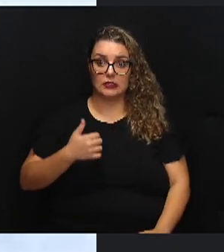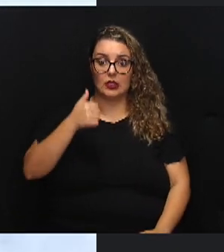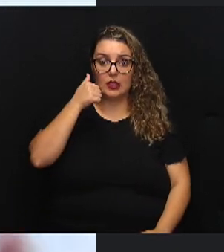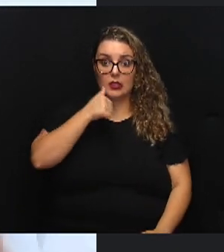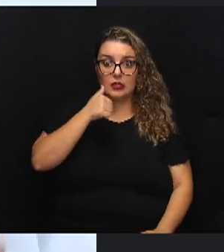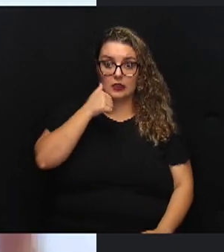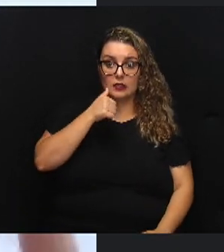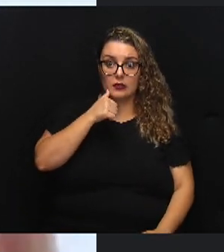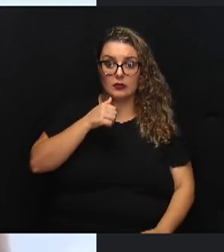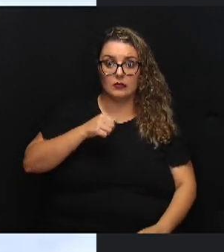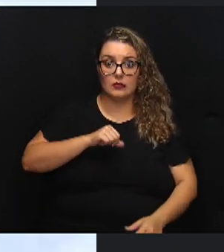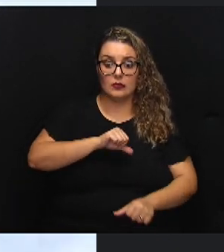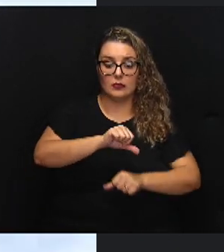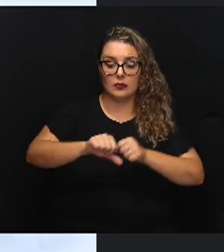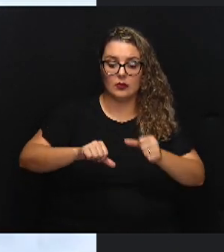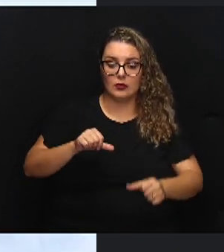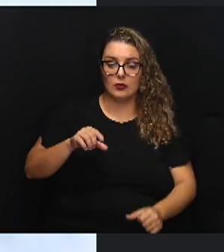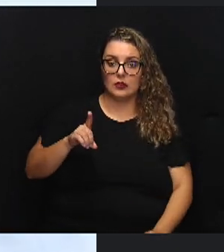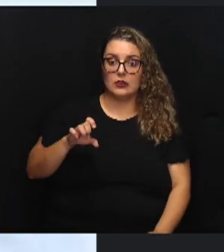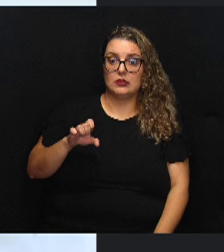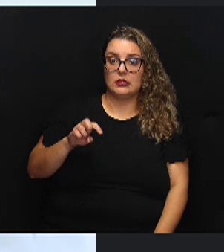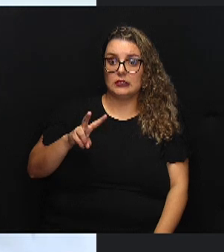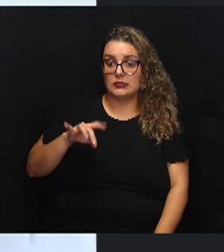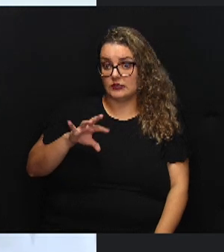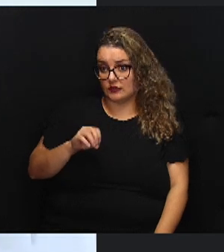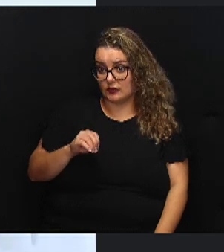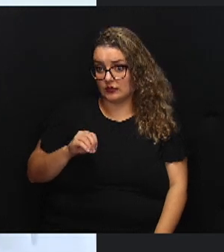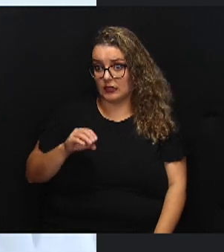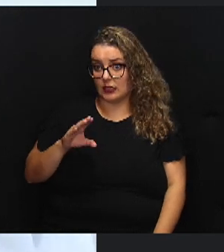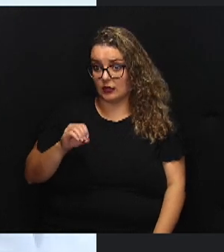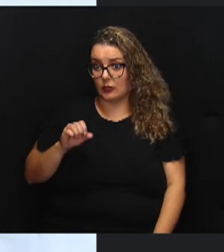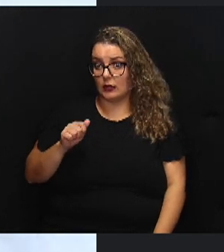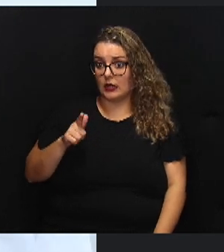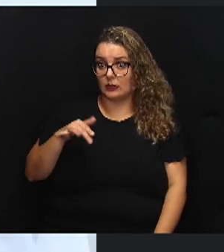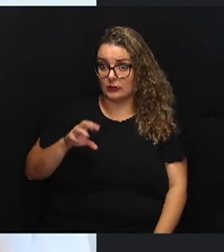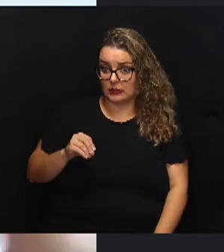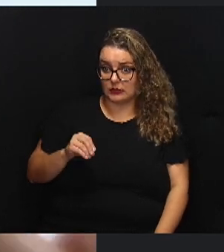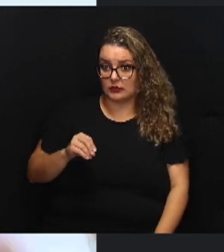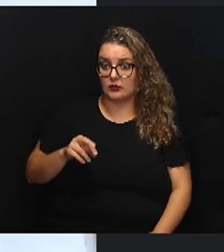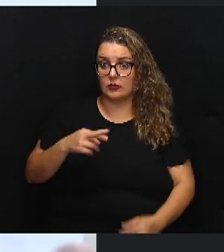da coagulação no sentido da trombose. Então, a gestação, ela é